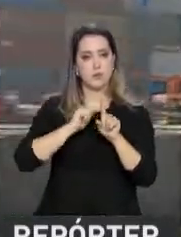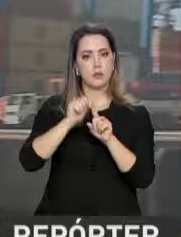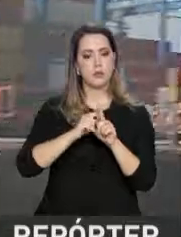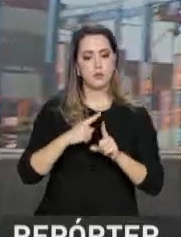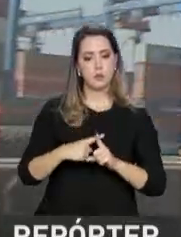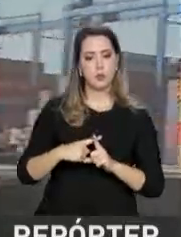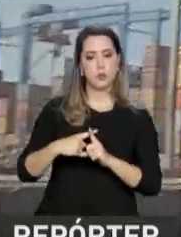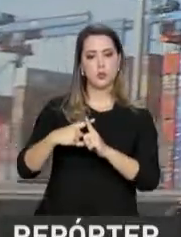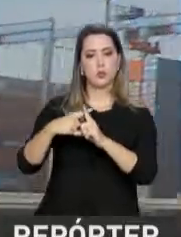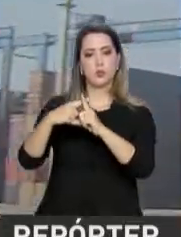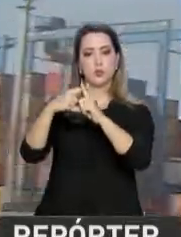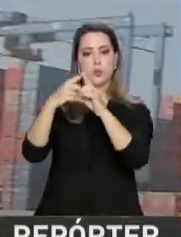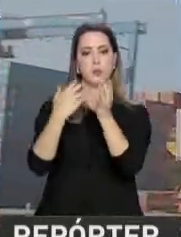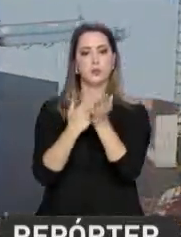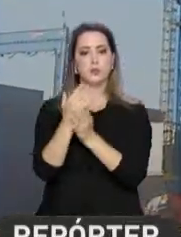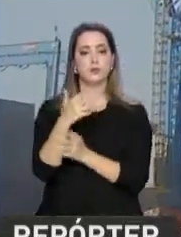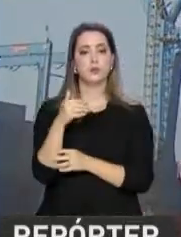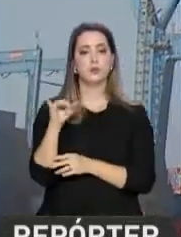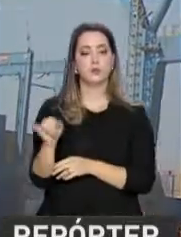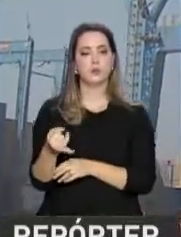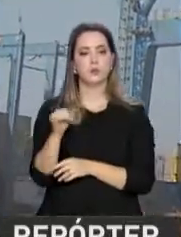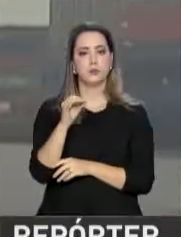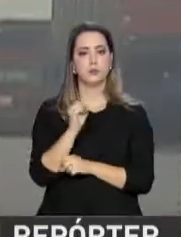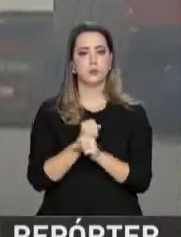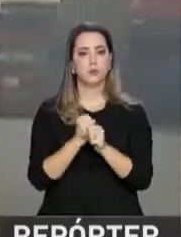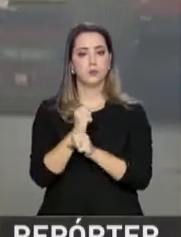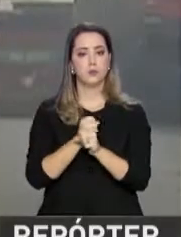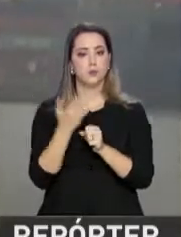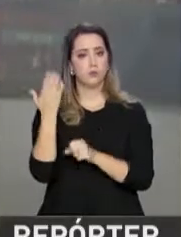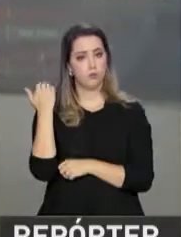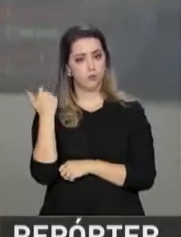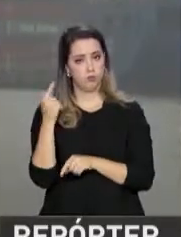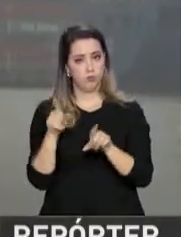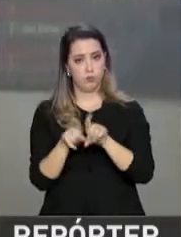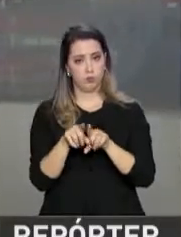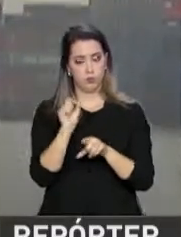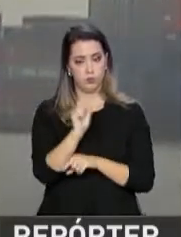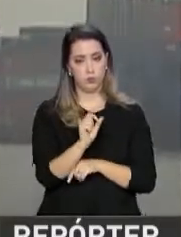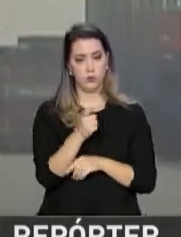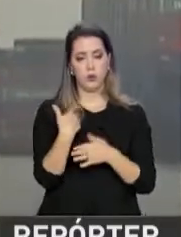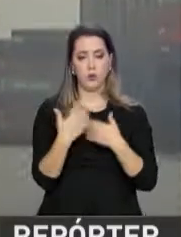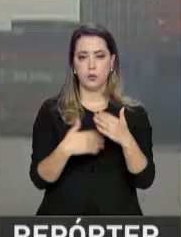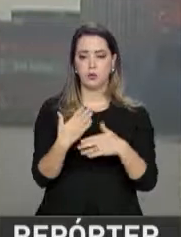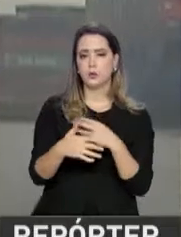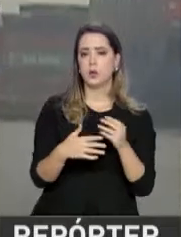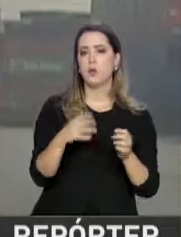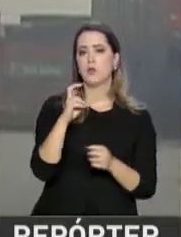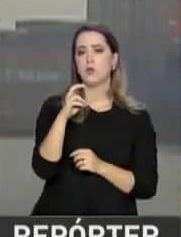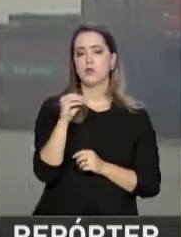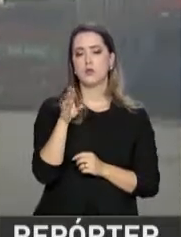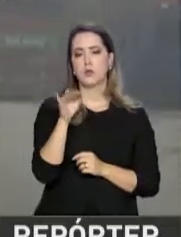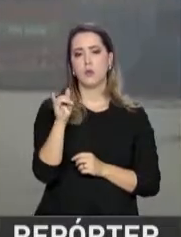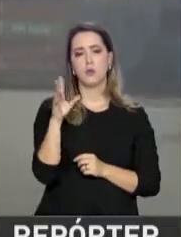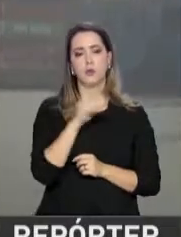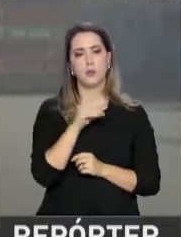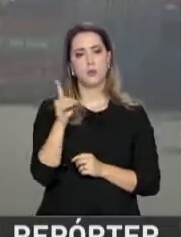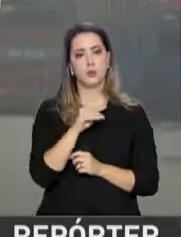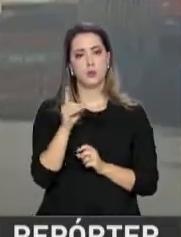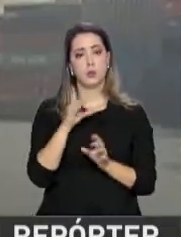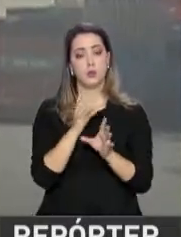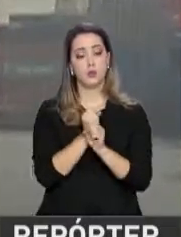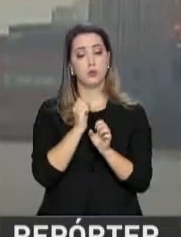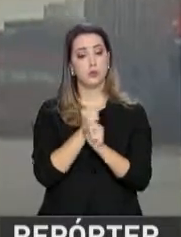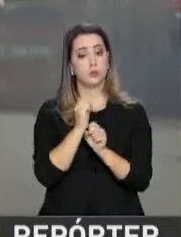janeiro do ano passado os números levam o governo a manter a projeção de 50 bilhões de dólares de saldo comercial